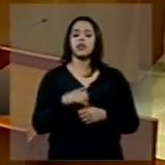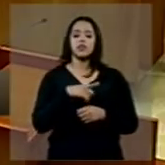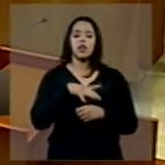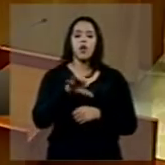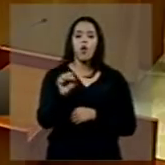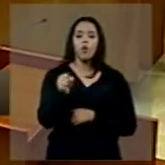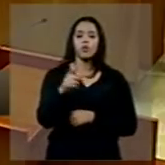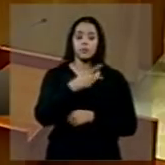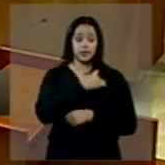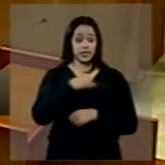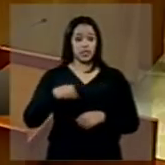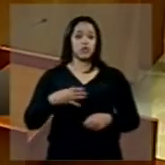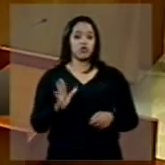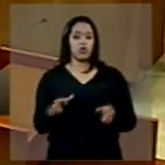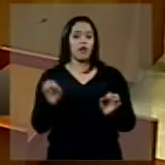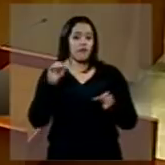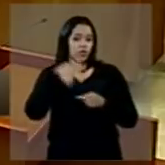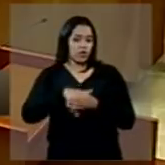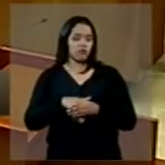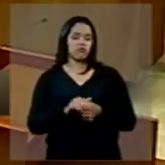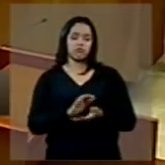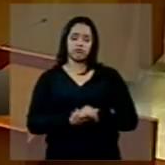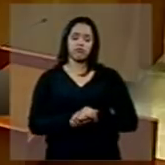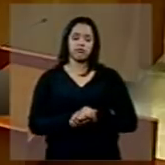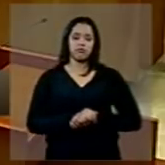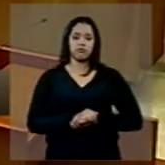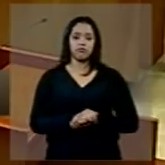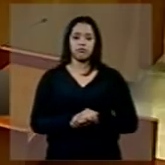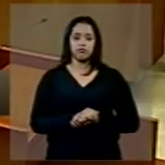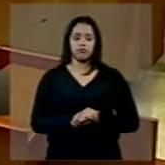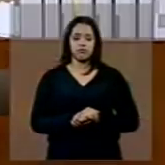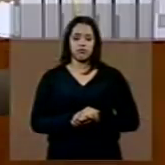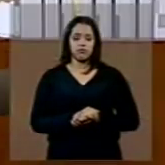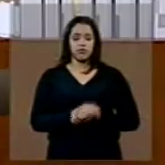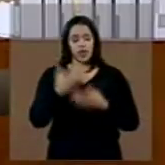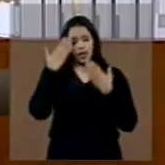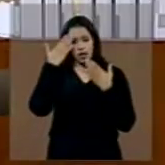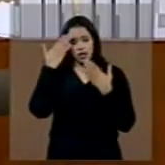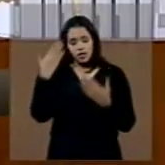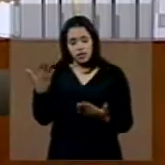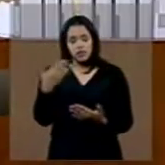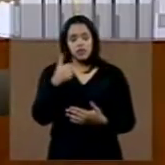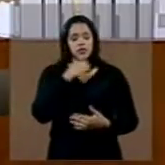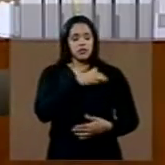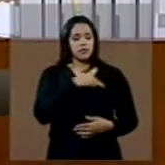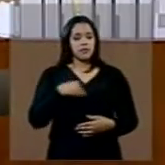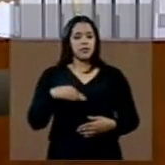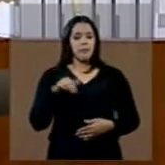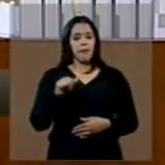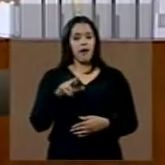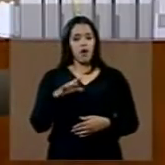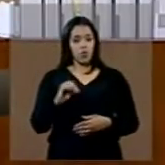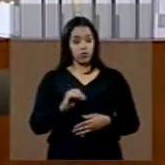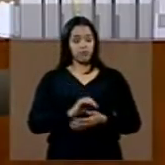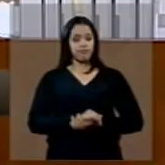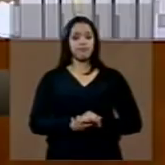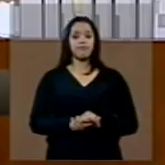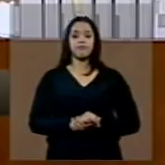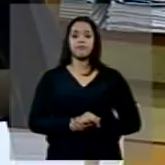né, constante. Já votaram, dos anais da sessão. Agradeço ao ministro Marco Aurélio. Ministro Gilmar Mendes.